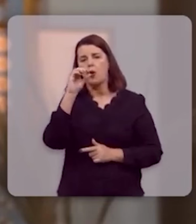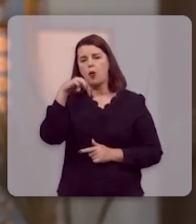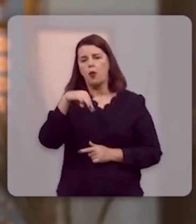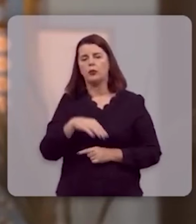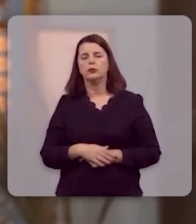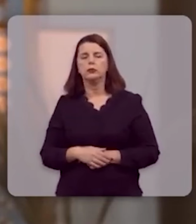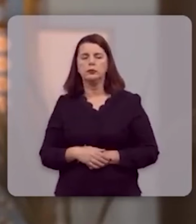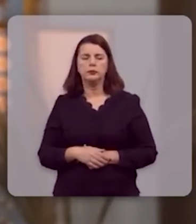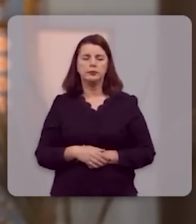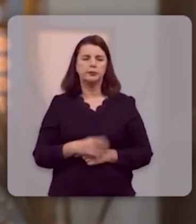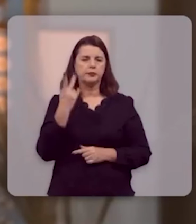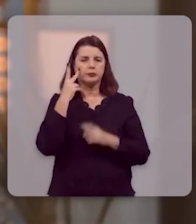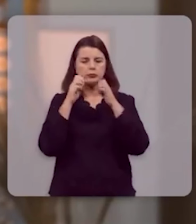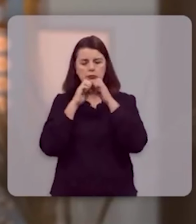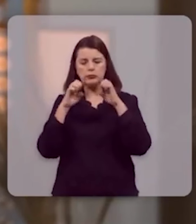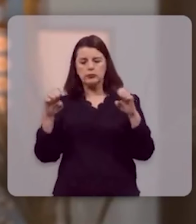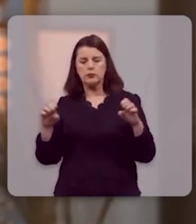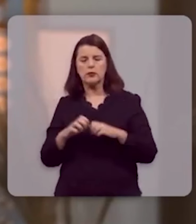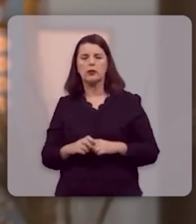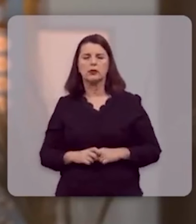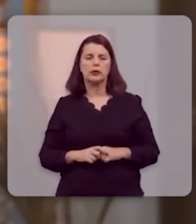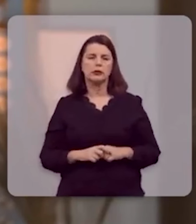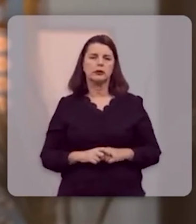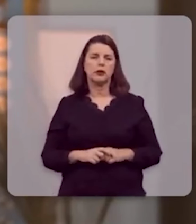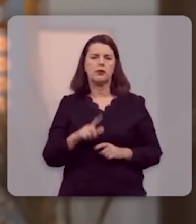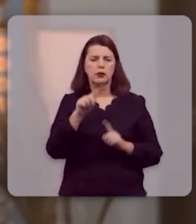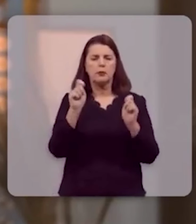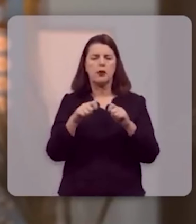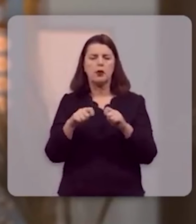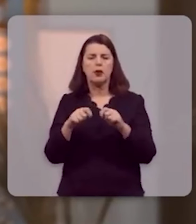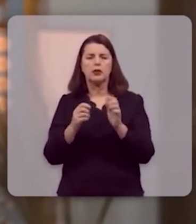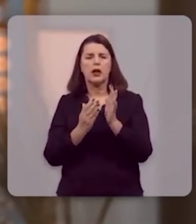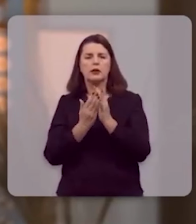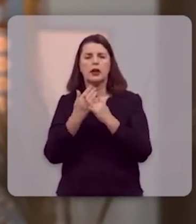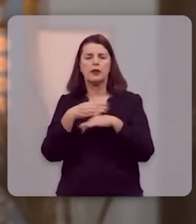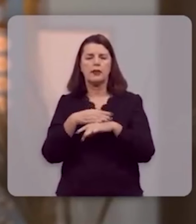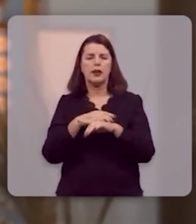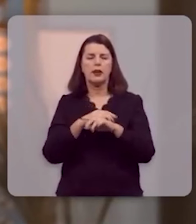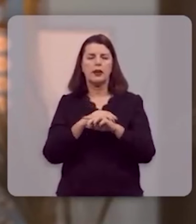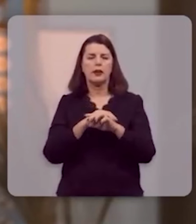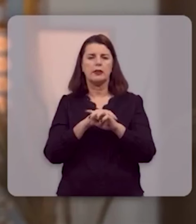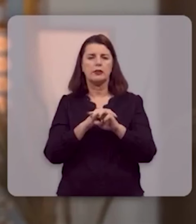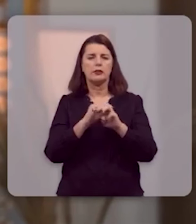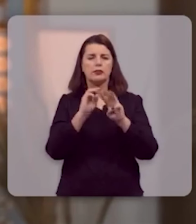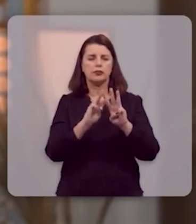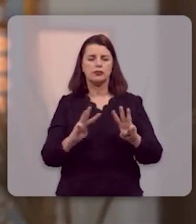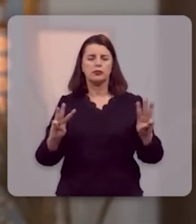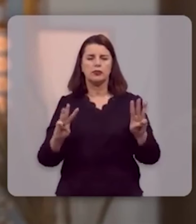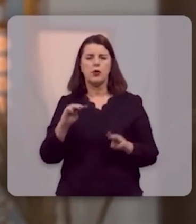nossa agência presbiteriana de evangelização e comunicação, você pode fazer isso acessando a